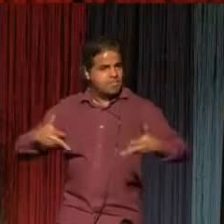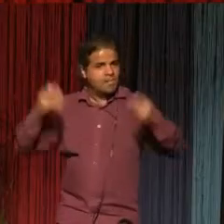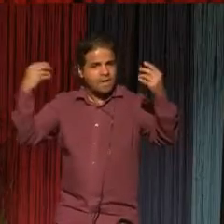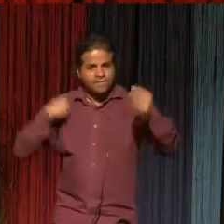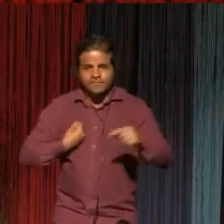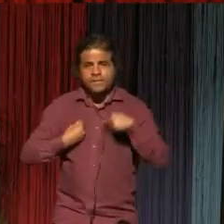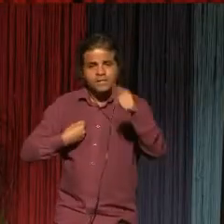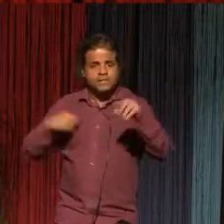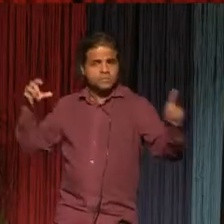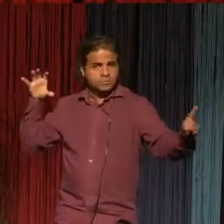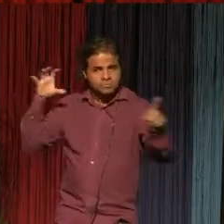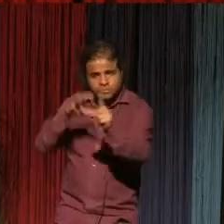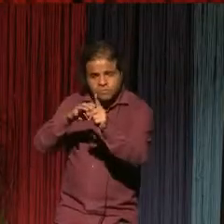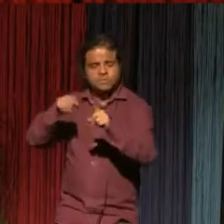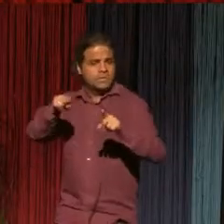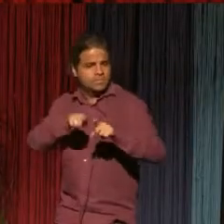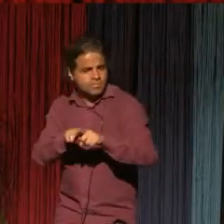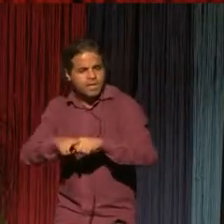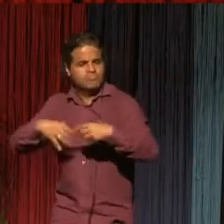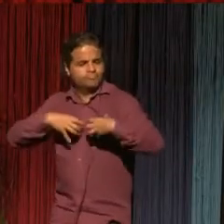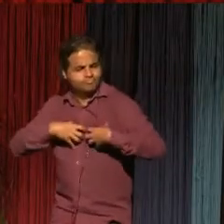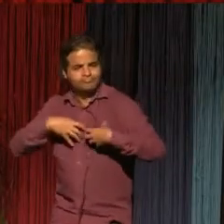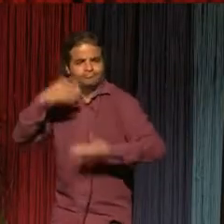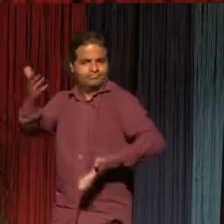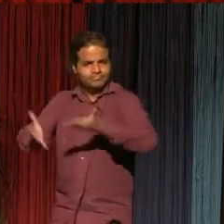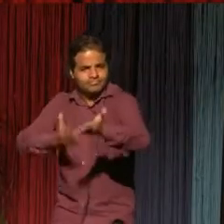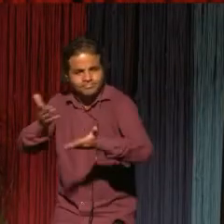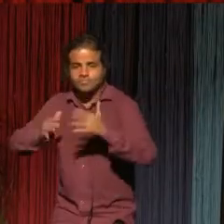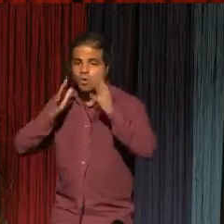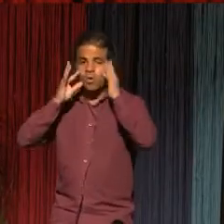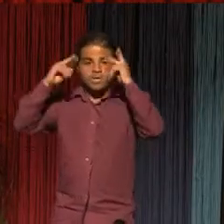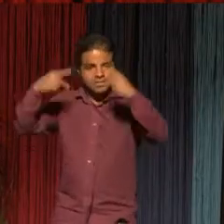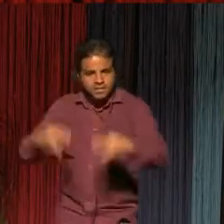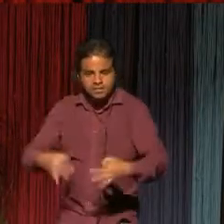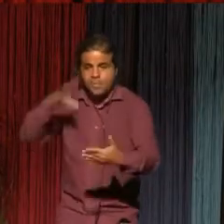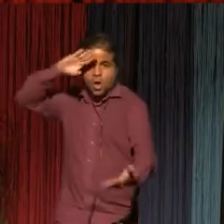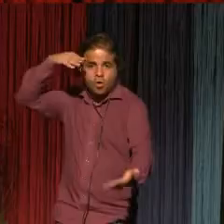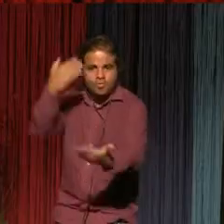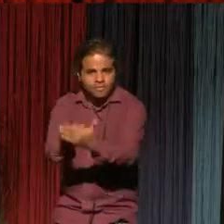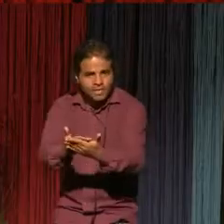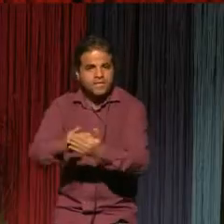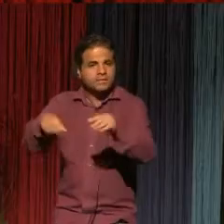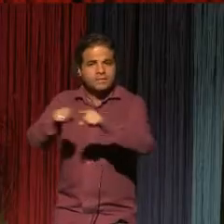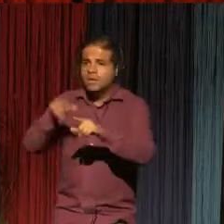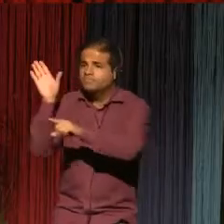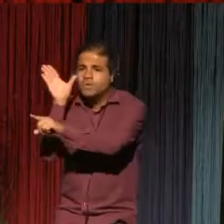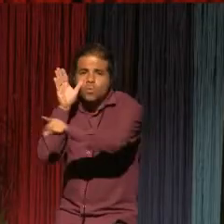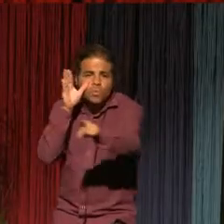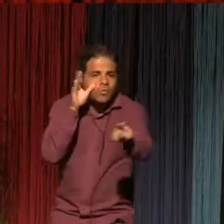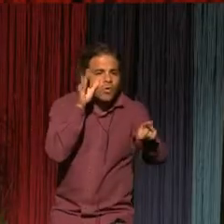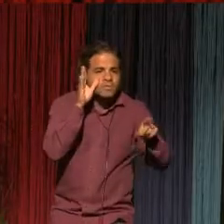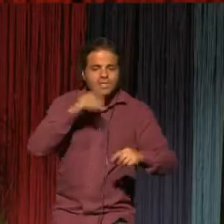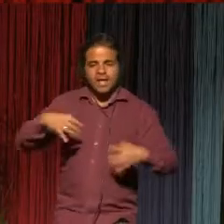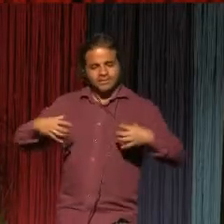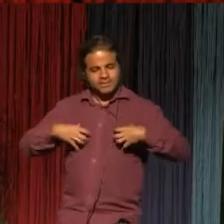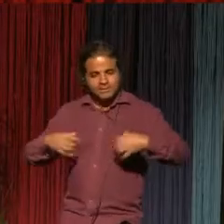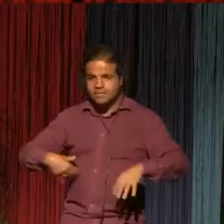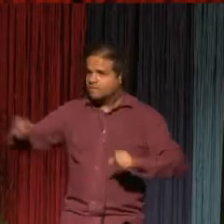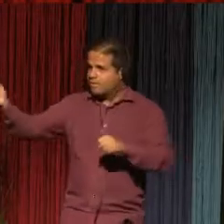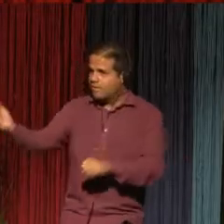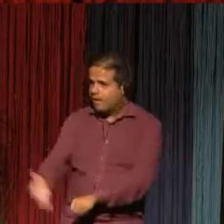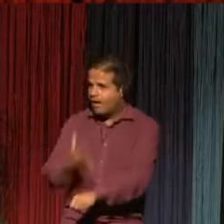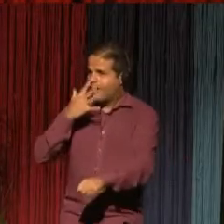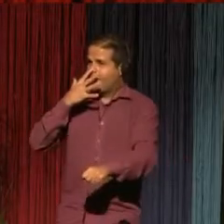vida. Isso inclui gentileza e compaixão, honestidade e confiança, curiosidade e senso de